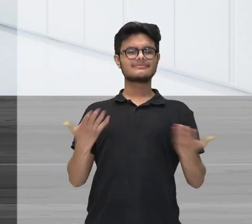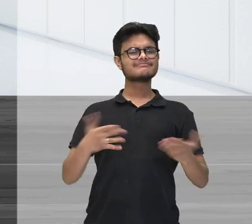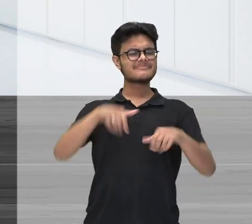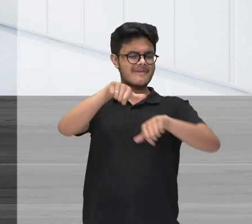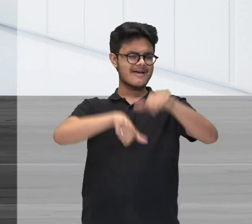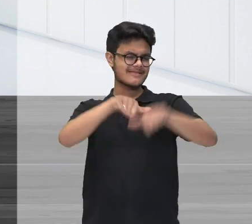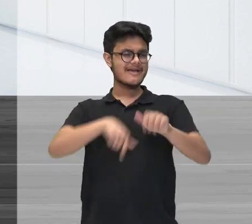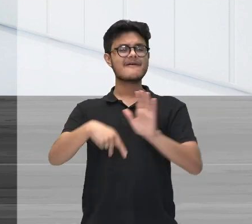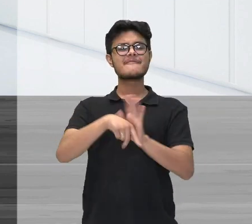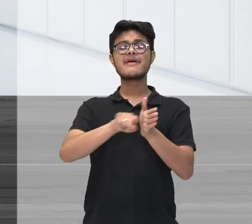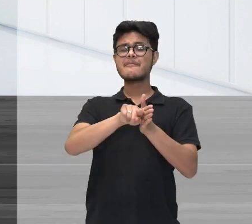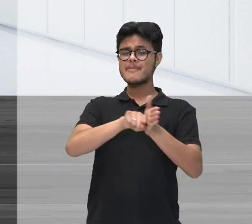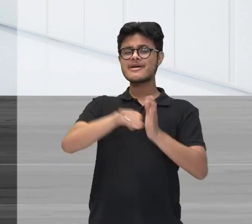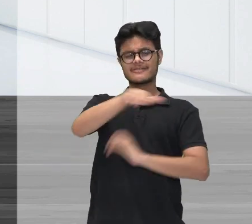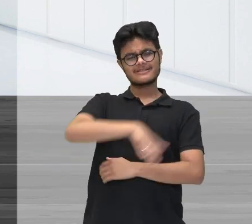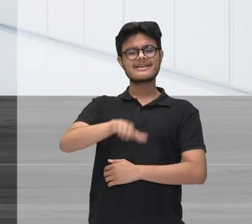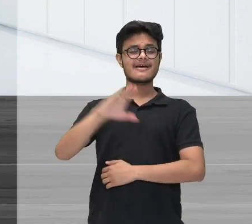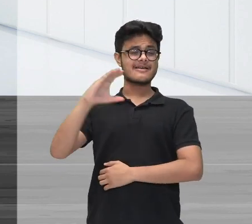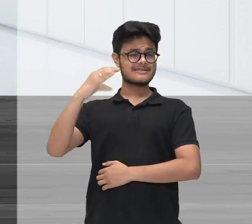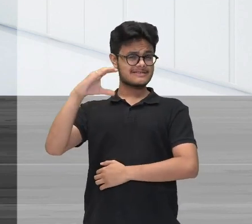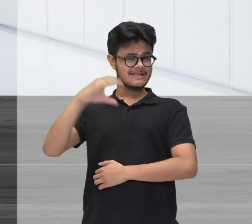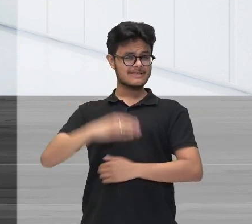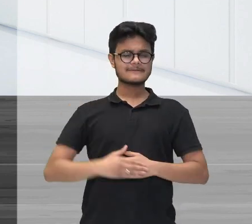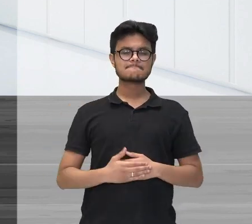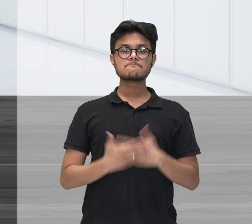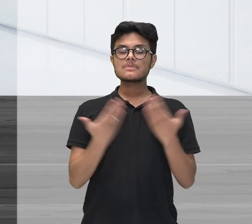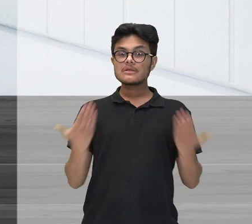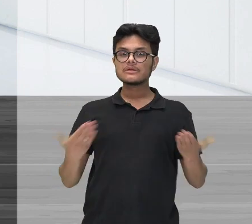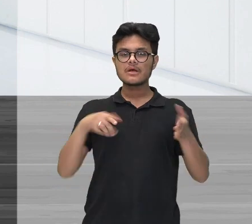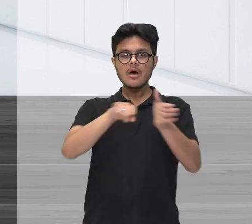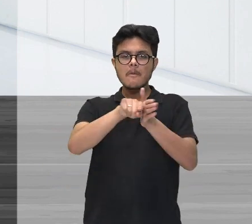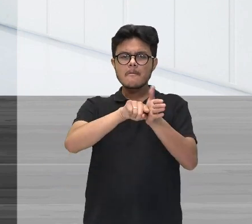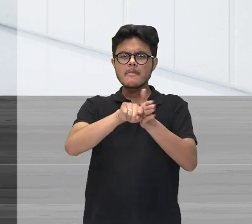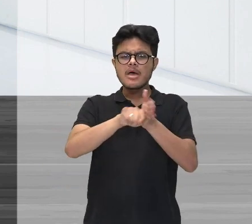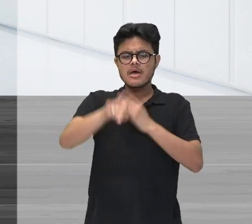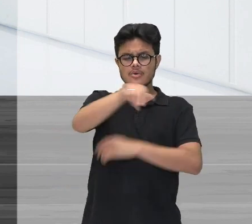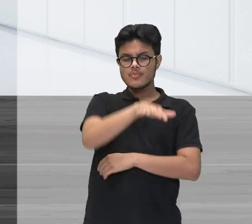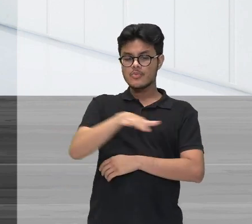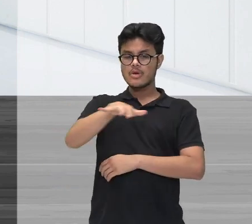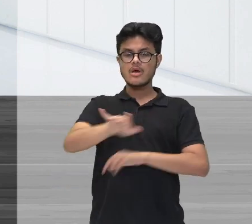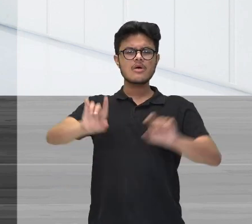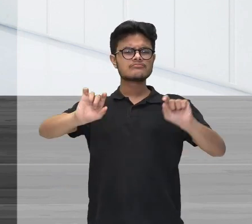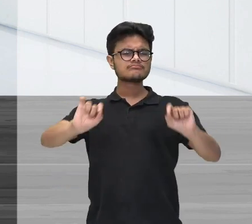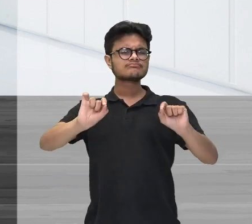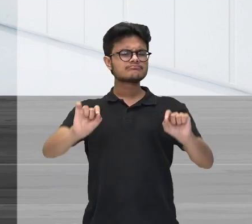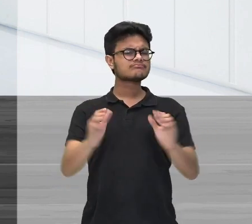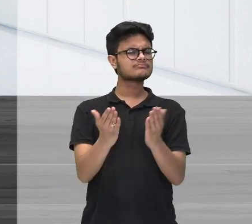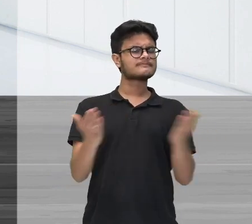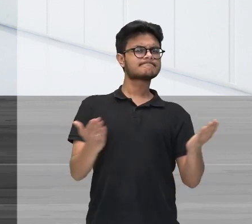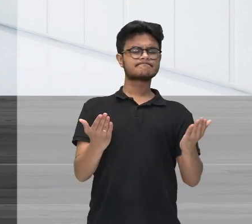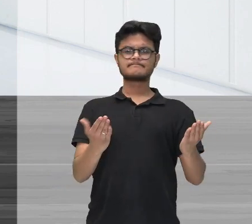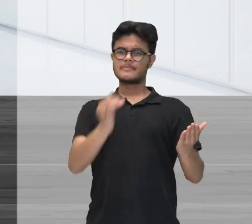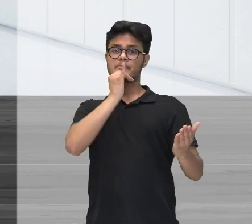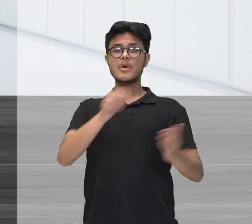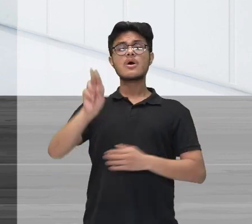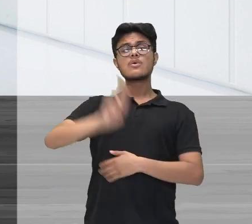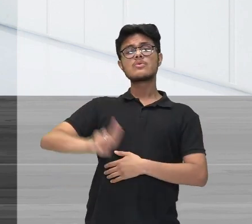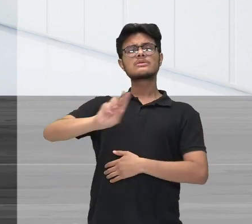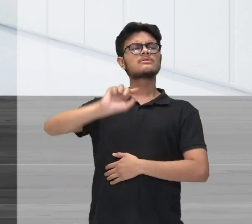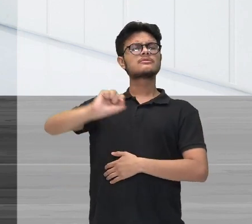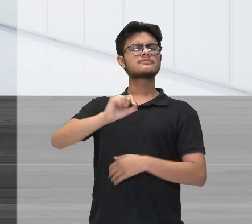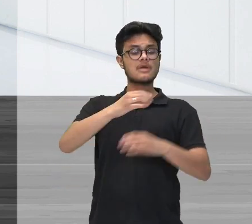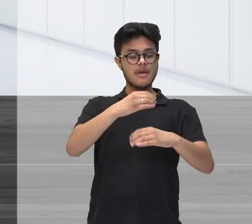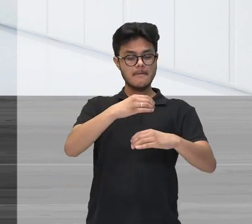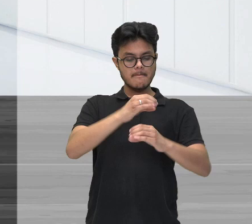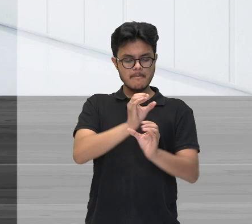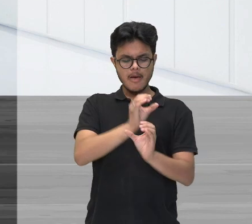a realização de pesquisas. Essas pesquisas, elas servem para poder, com o uso do microscópio, para